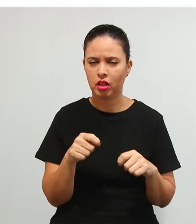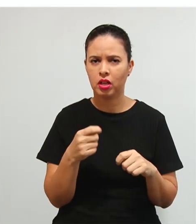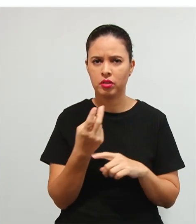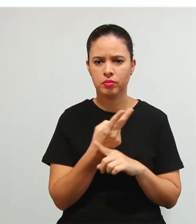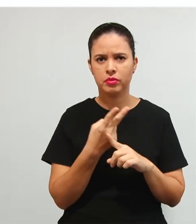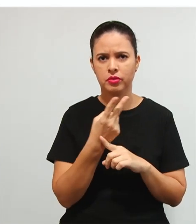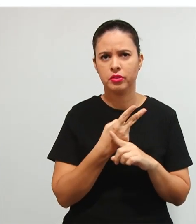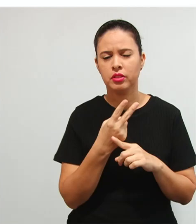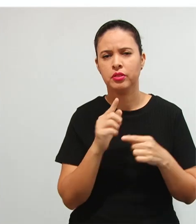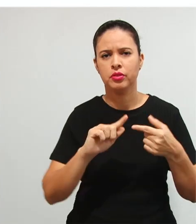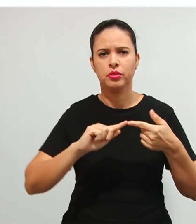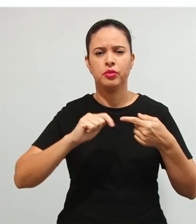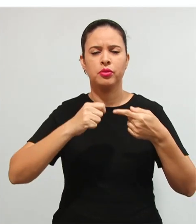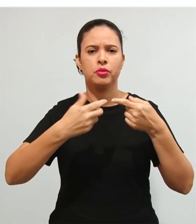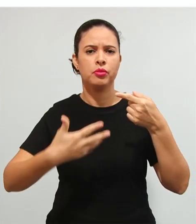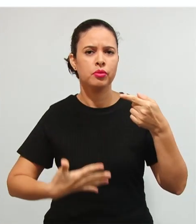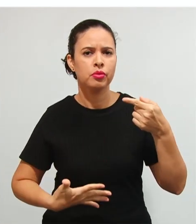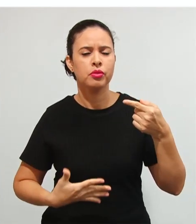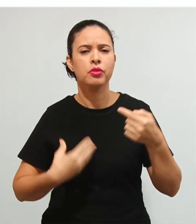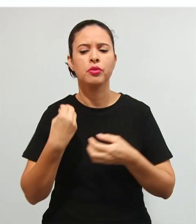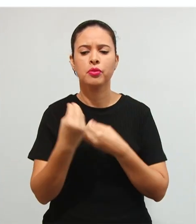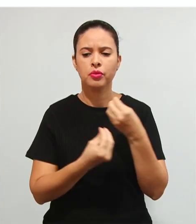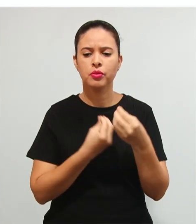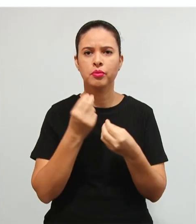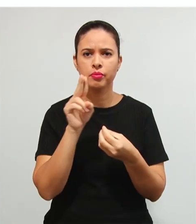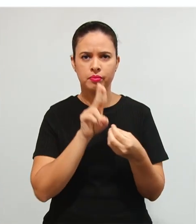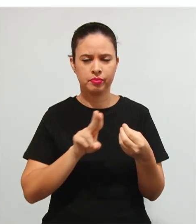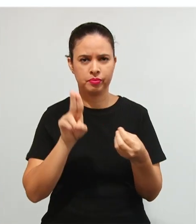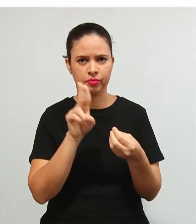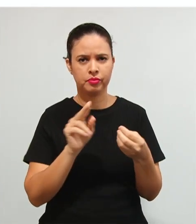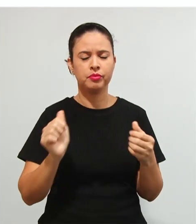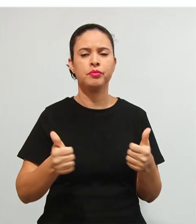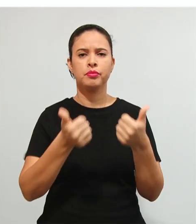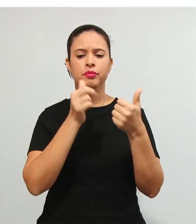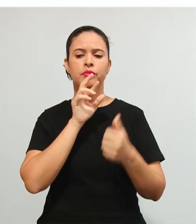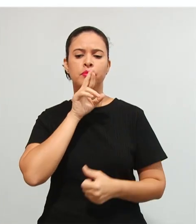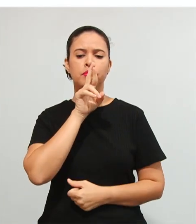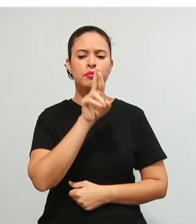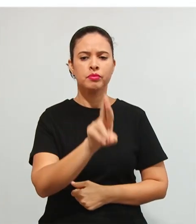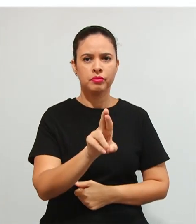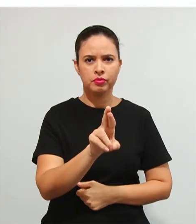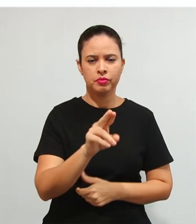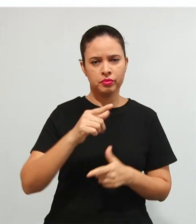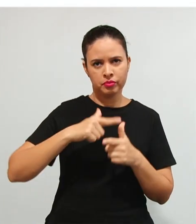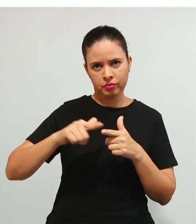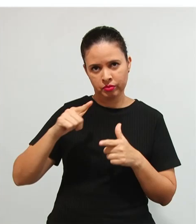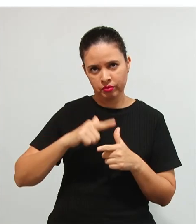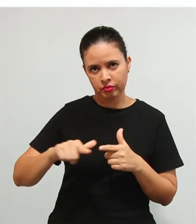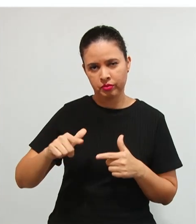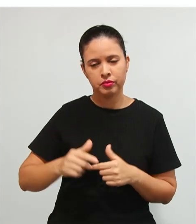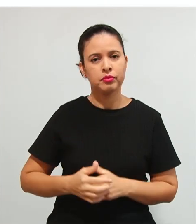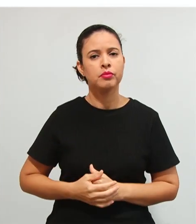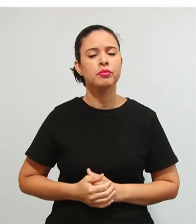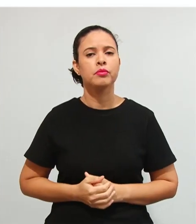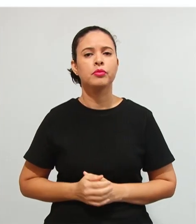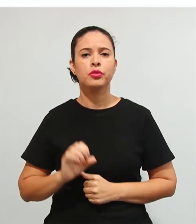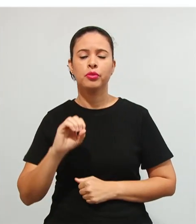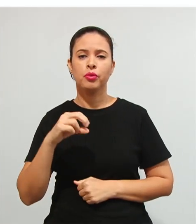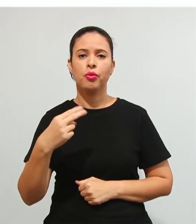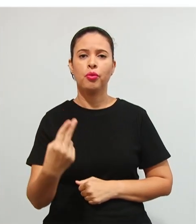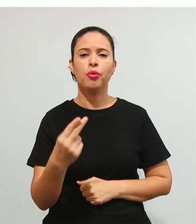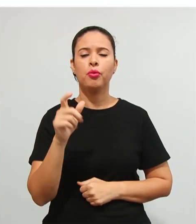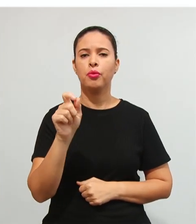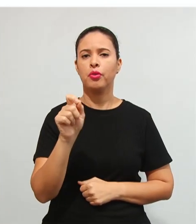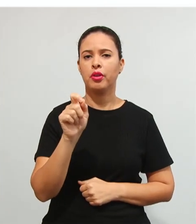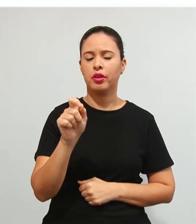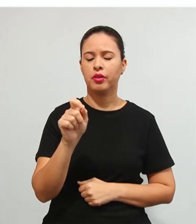do Google? Como que eu posso utilizar melhor esse buscador para responder os meus problemas? Ou ainda,